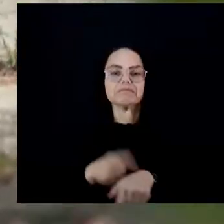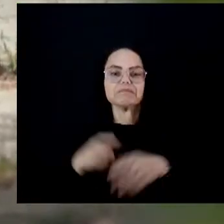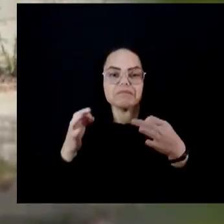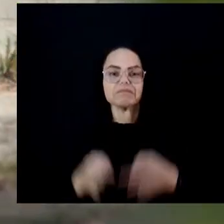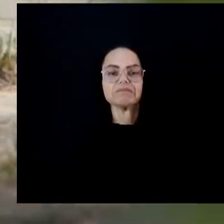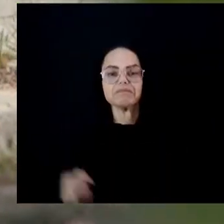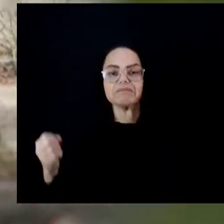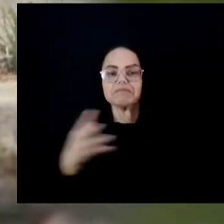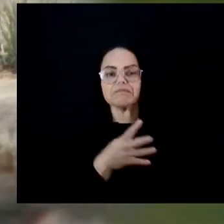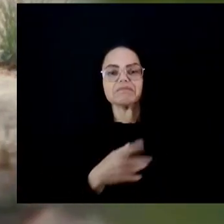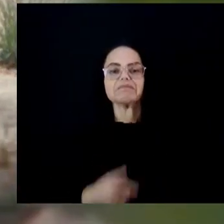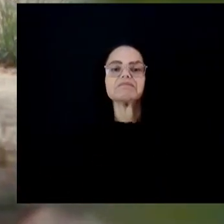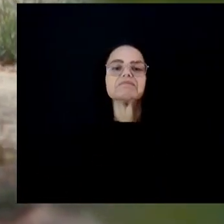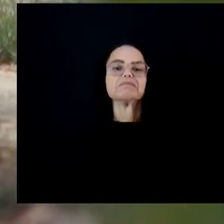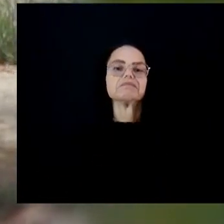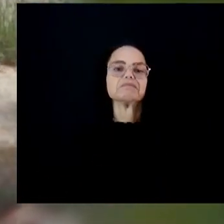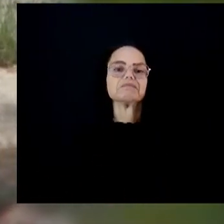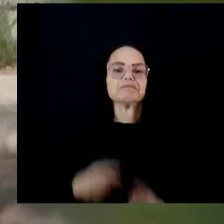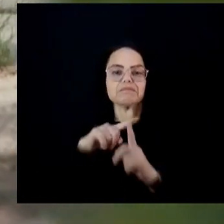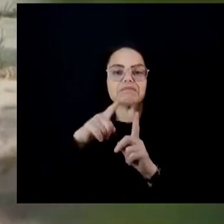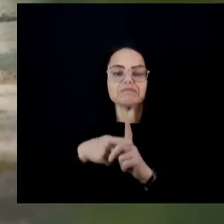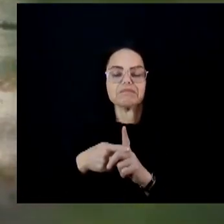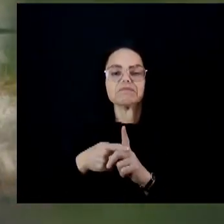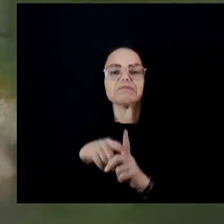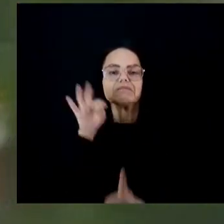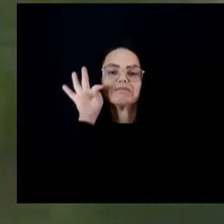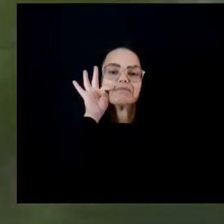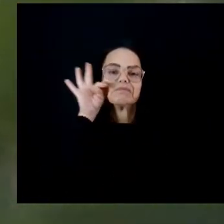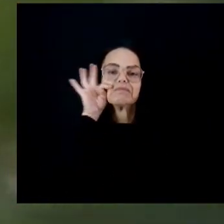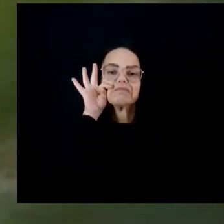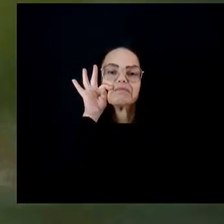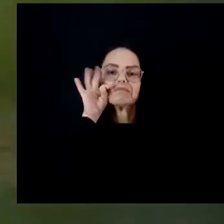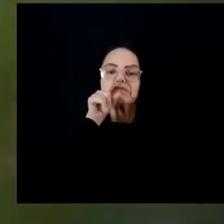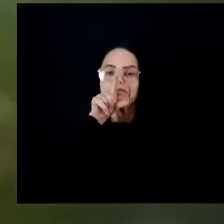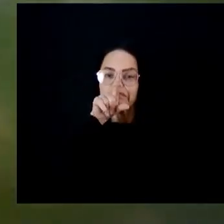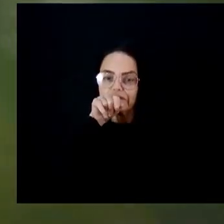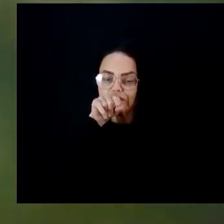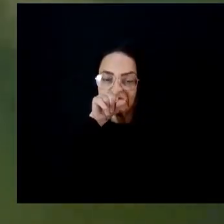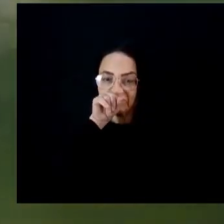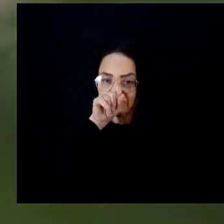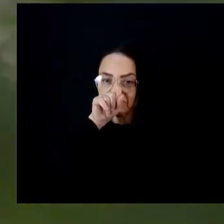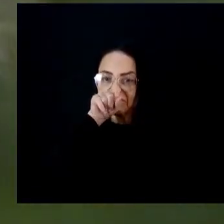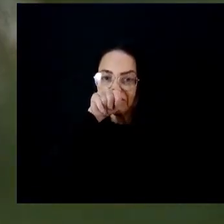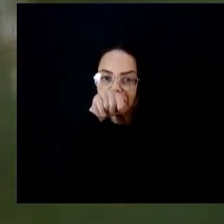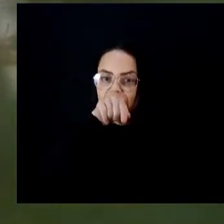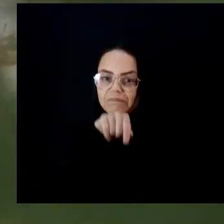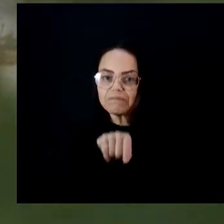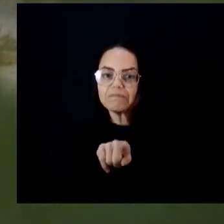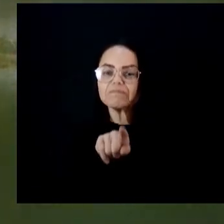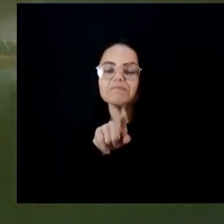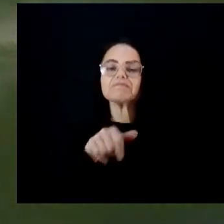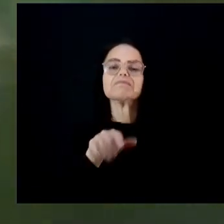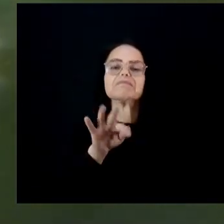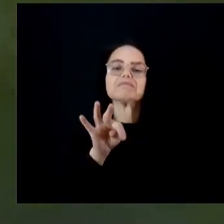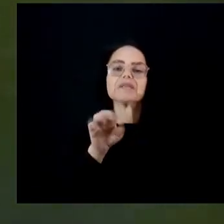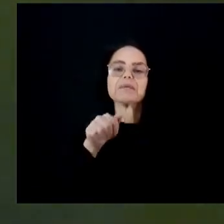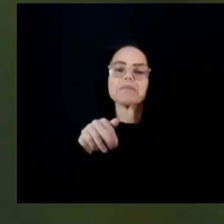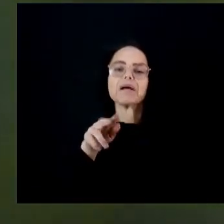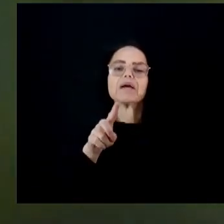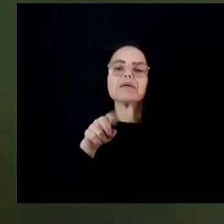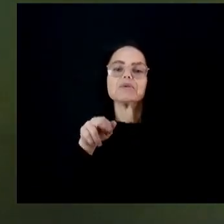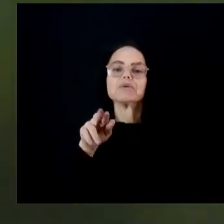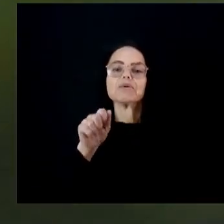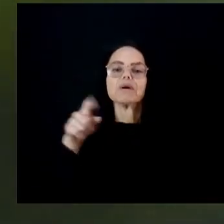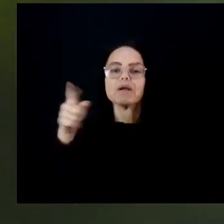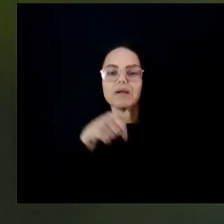toda a gestação de uma fêmea de tamanduá-bandeira no Cerrado. Coordenado pelo projeto Tamanduasas, do Instituto